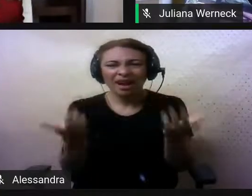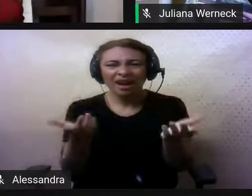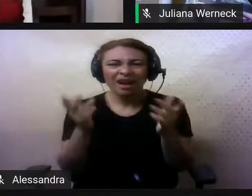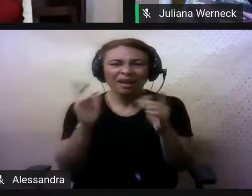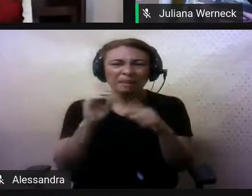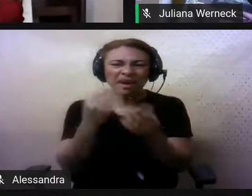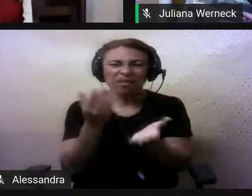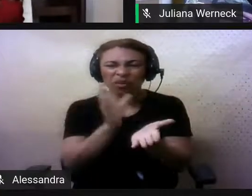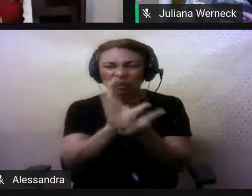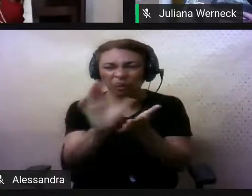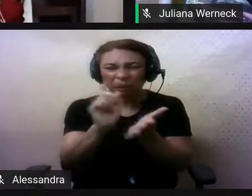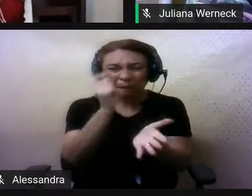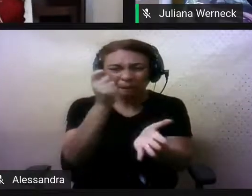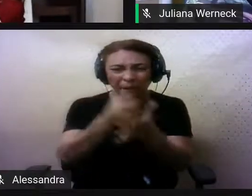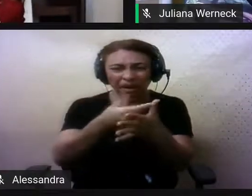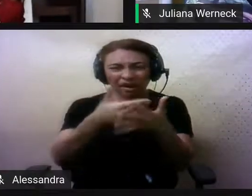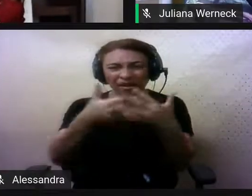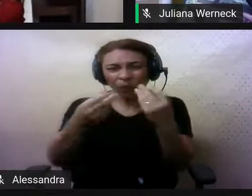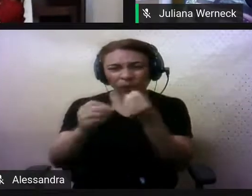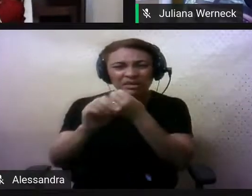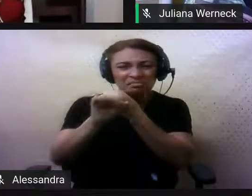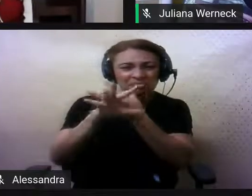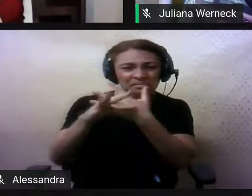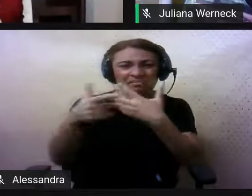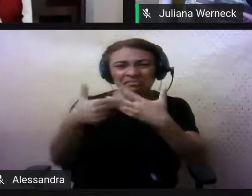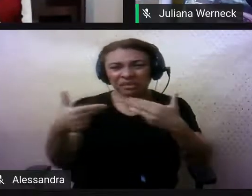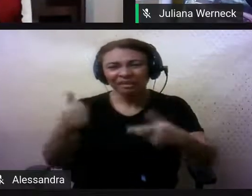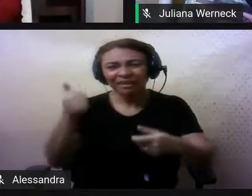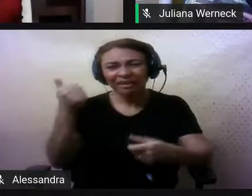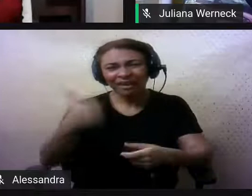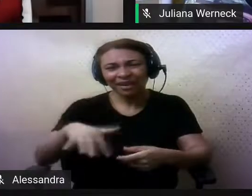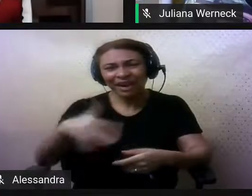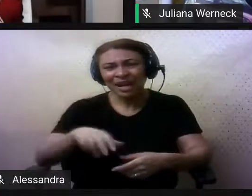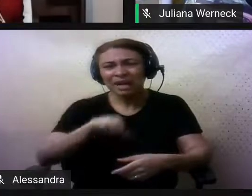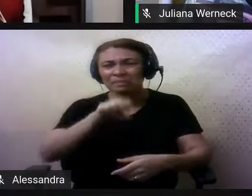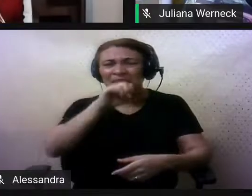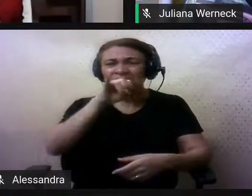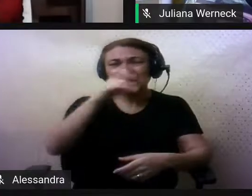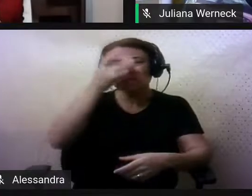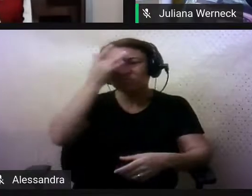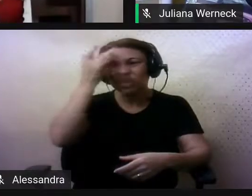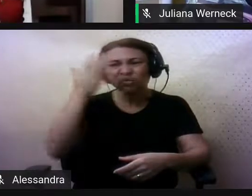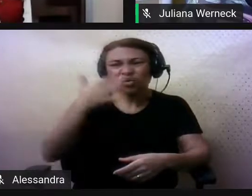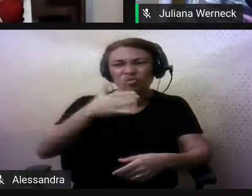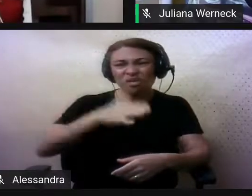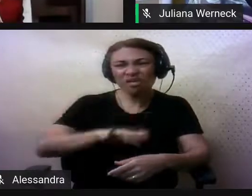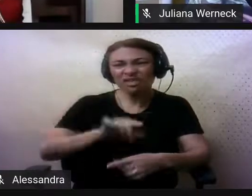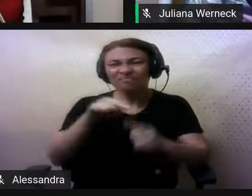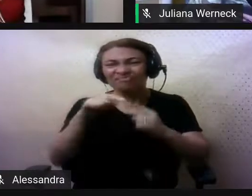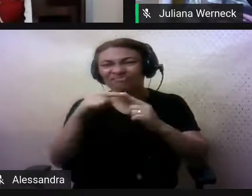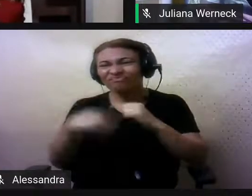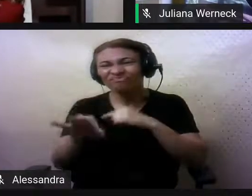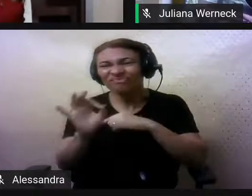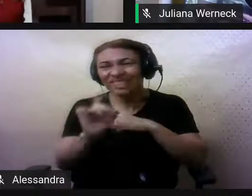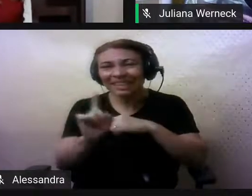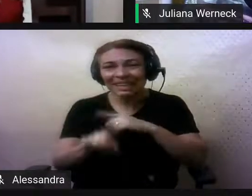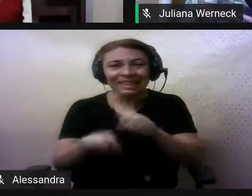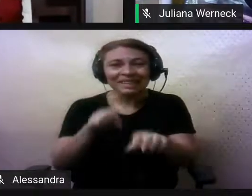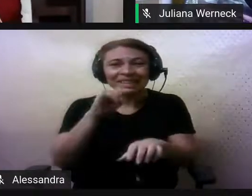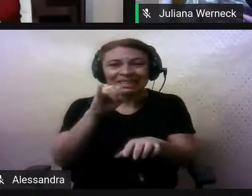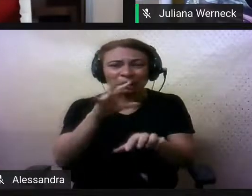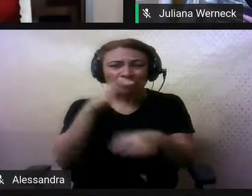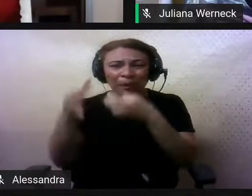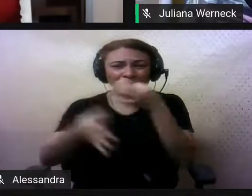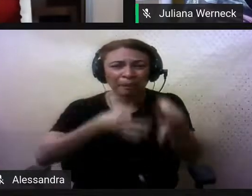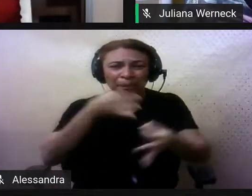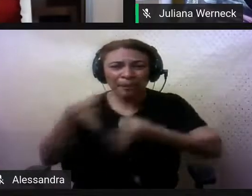em equipamento, essas coisas são tão caras. Ah, mas e se ninguém gostar? E se o canal não der certo? E se tiver muita crítica?